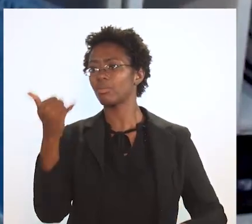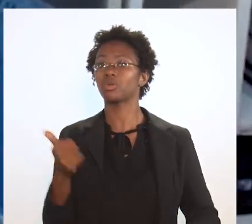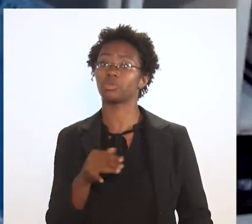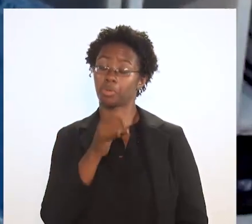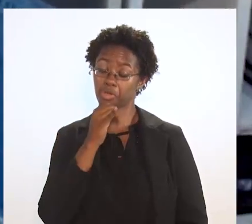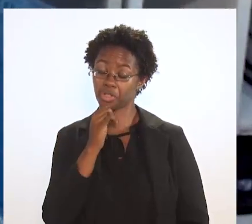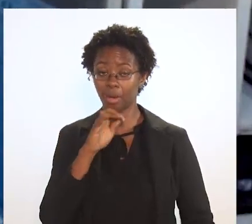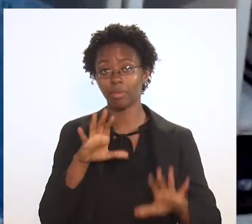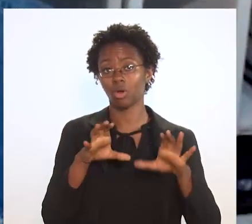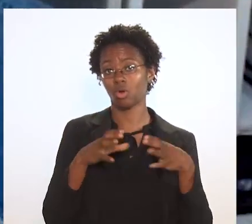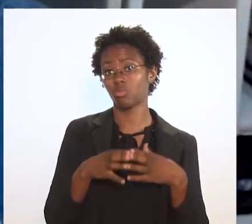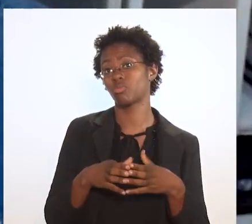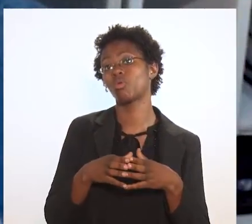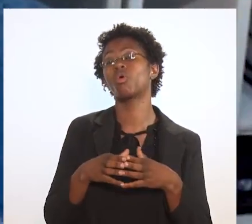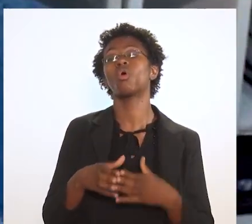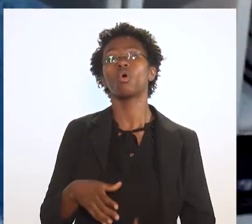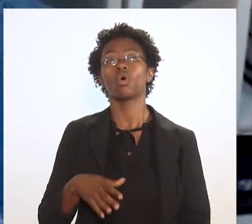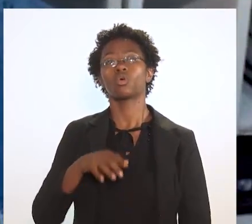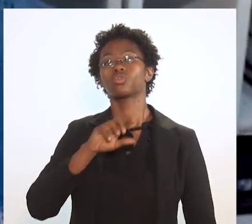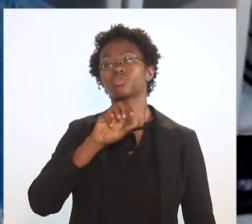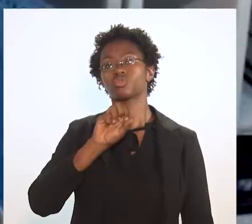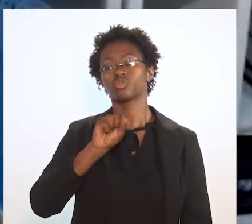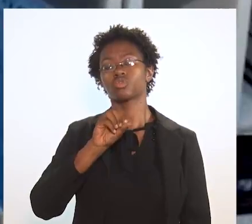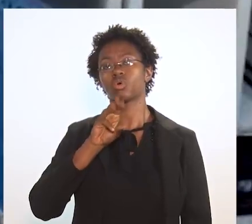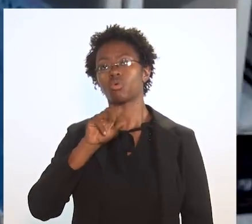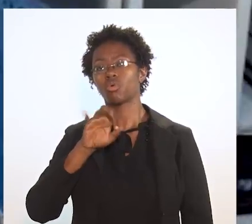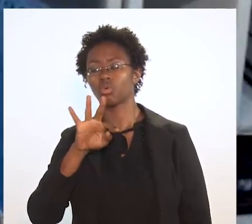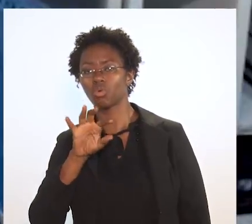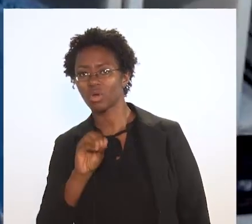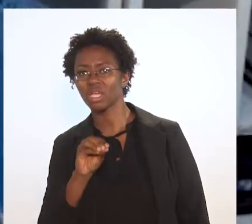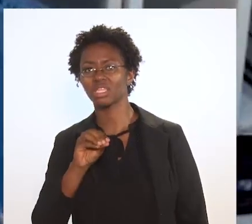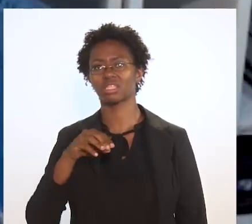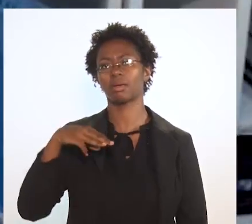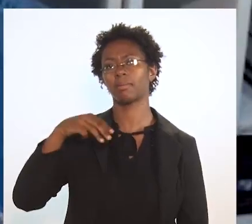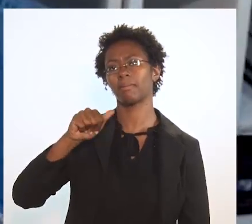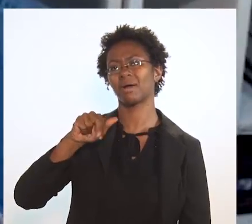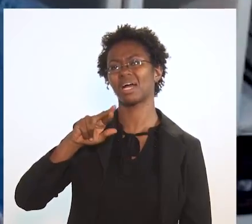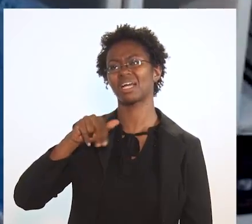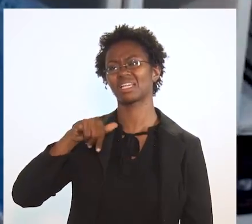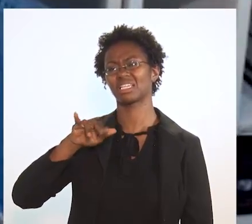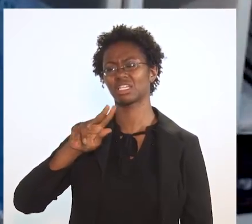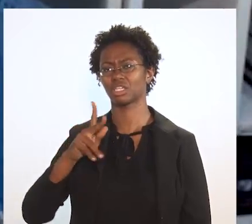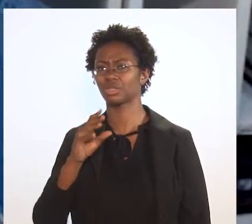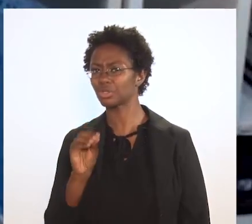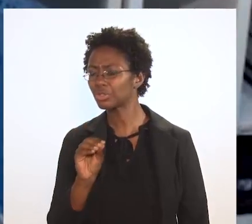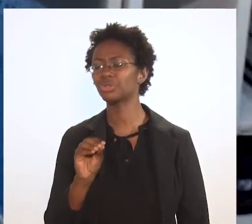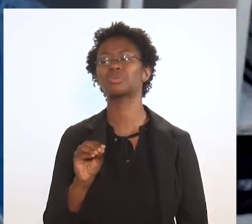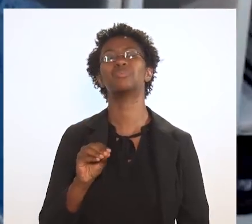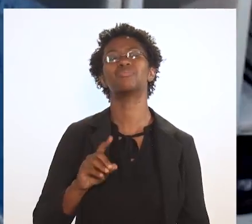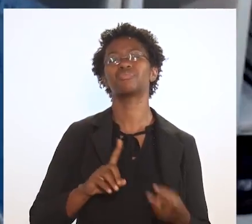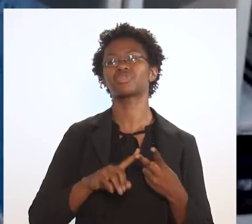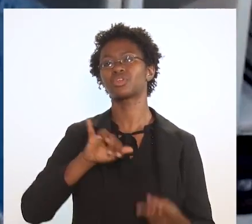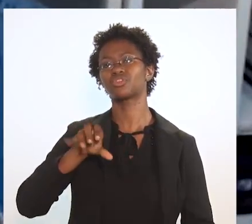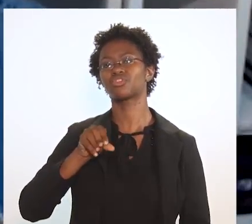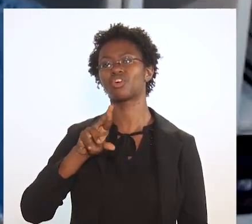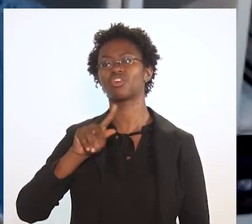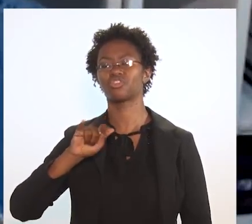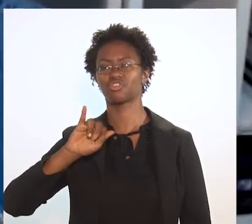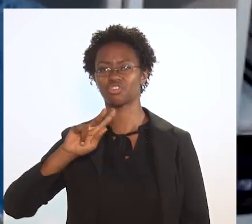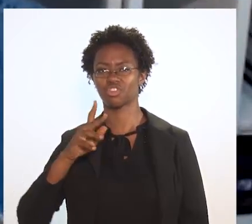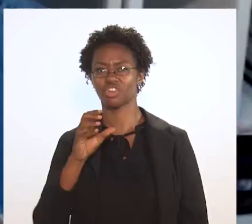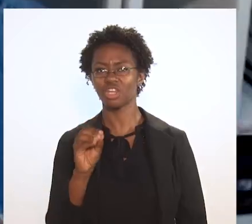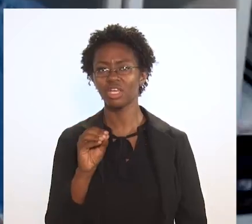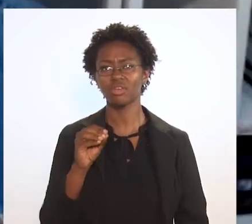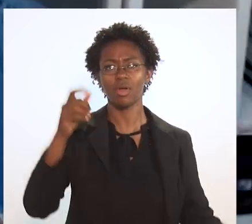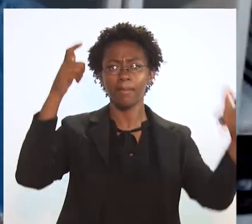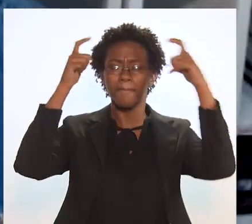cantores consagrados, como Fundo de Quintal, Soweto, Luiz Airão, Marquinhos Satã, Grupo Raça, Jorginho